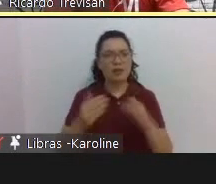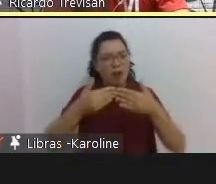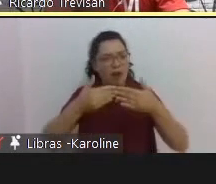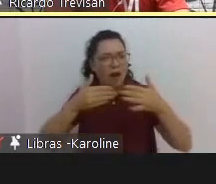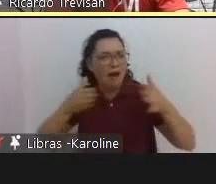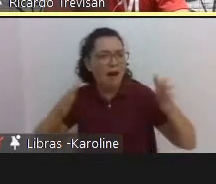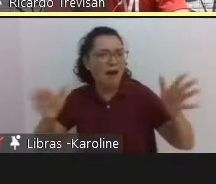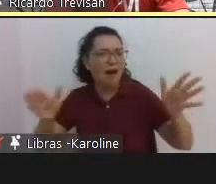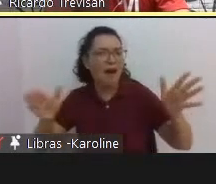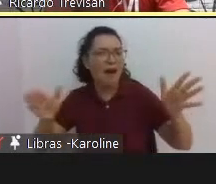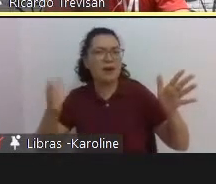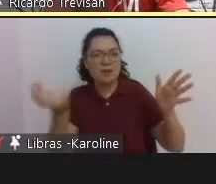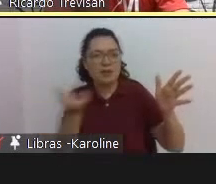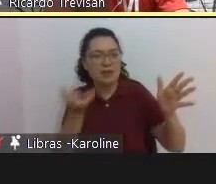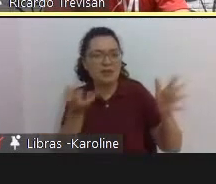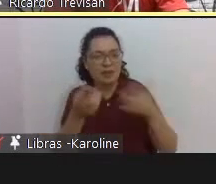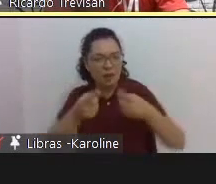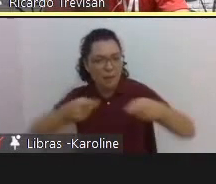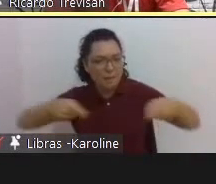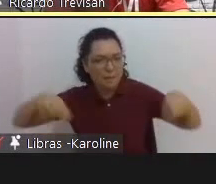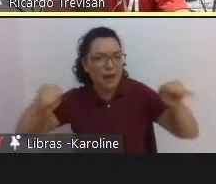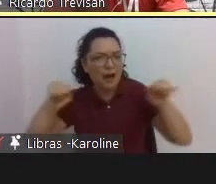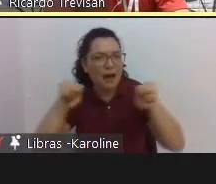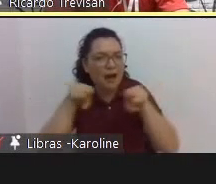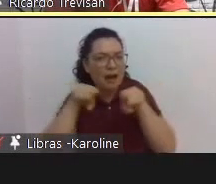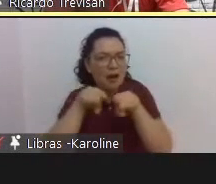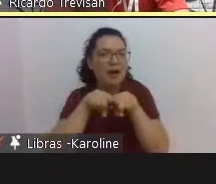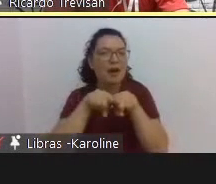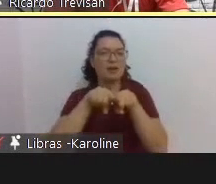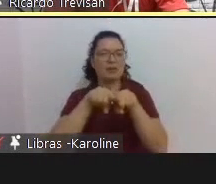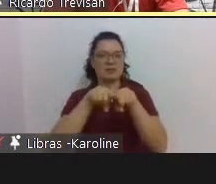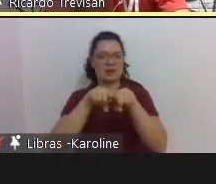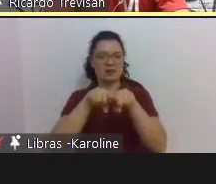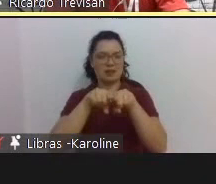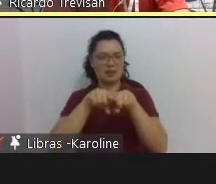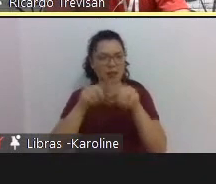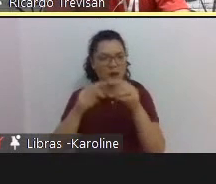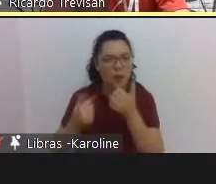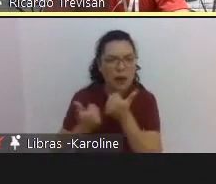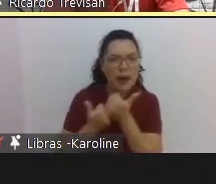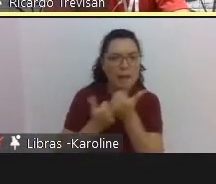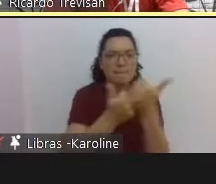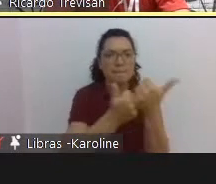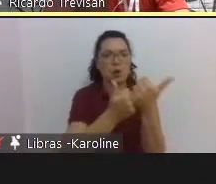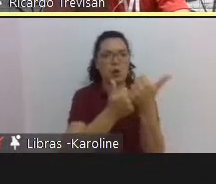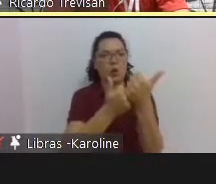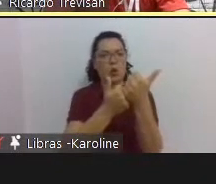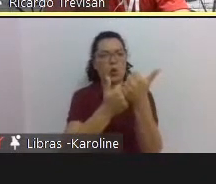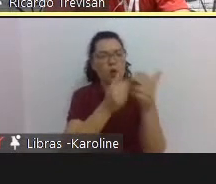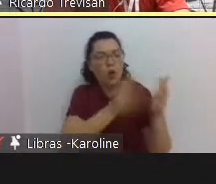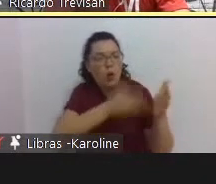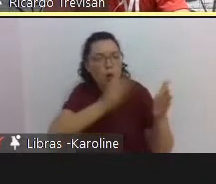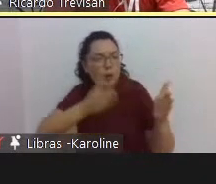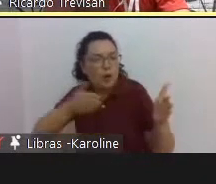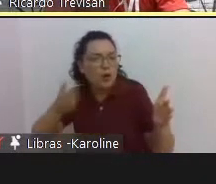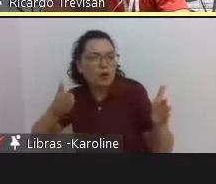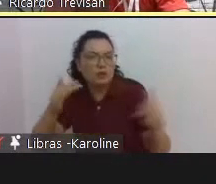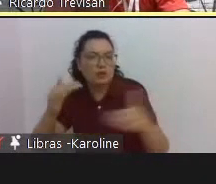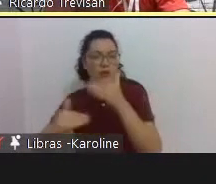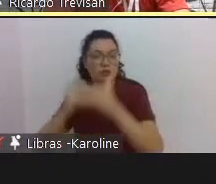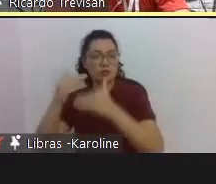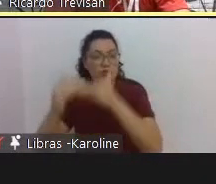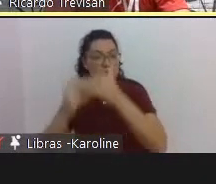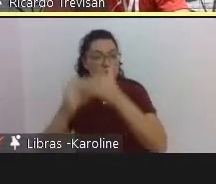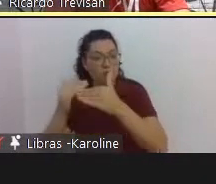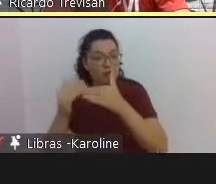fóruns, oferecendo um rico arcabouço de pesquisas, processos e práticas desenvolvidos e publicados pela área acadêmica no